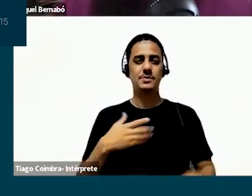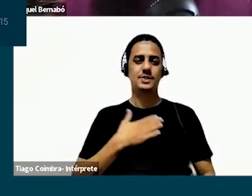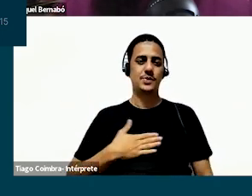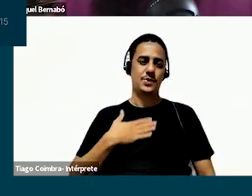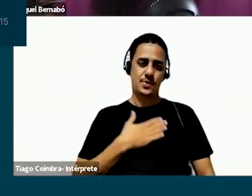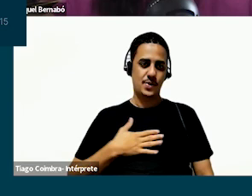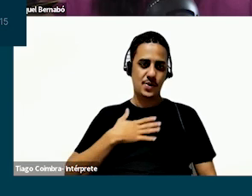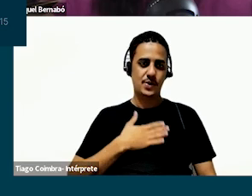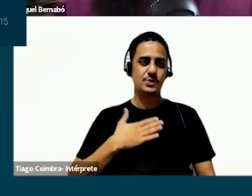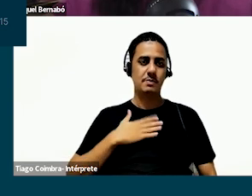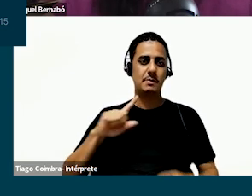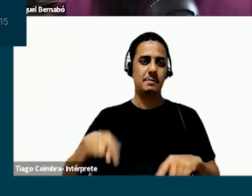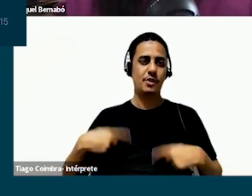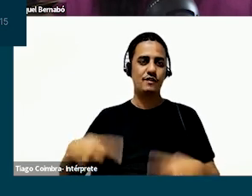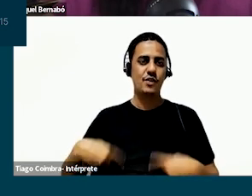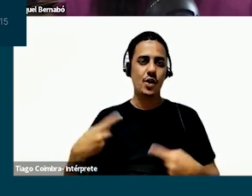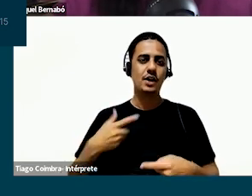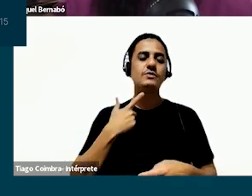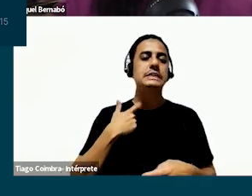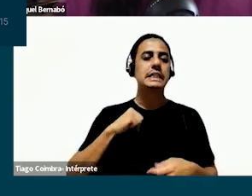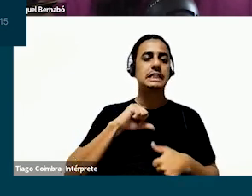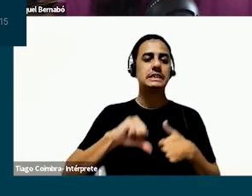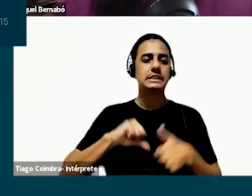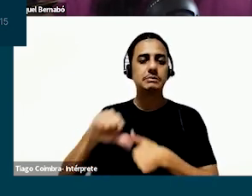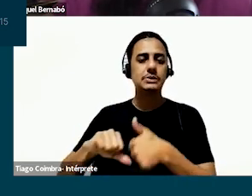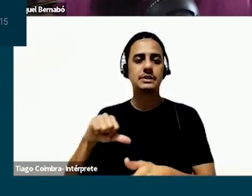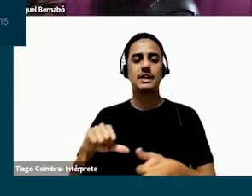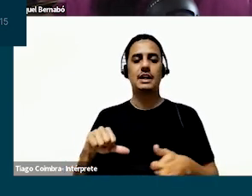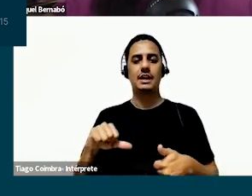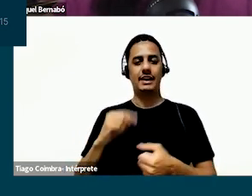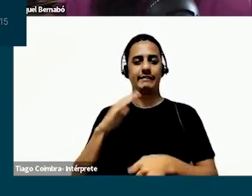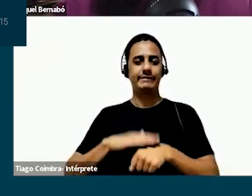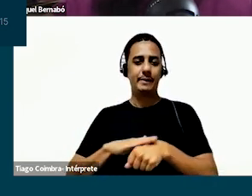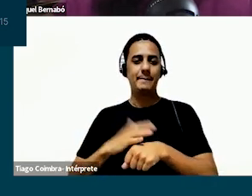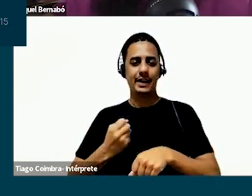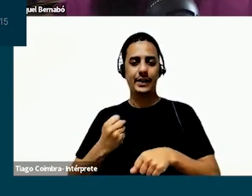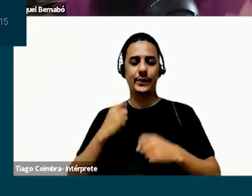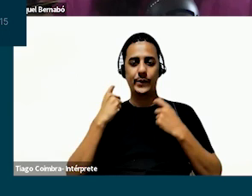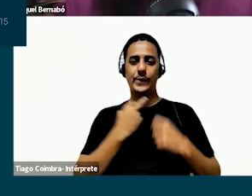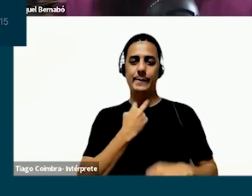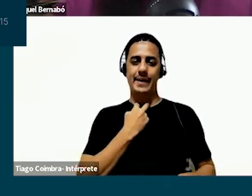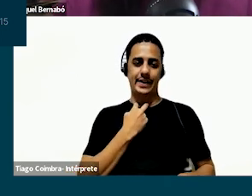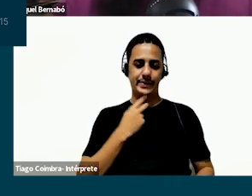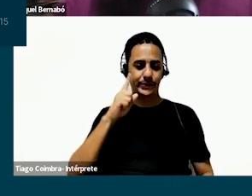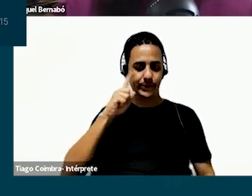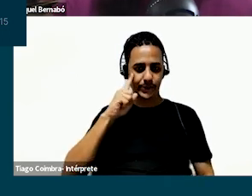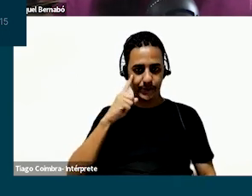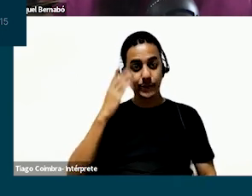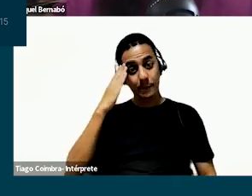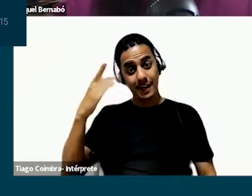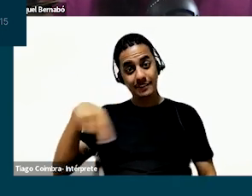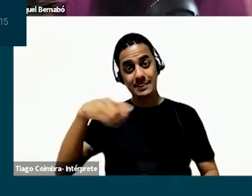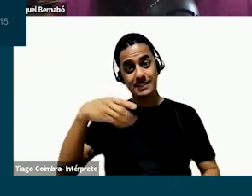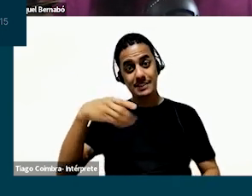também deixar esse trecho de uma música que eu gosto muito e que, para mim, provoca essa vontade de mudar essa síndrome do branco ocupado o tempo todo. Eu